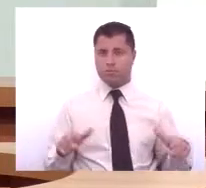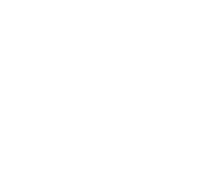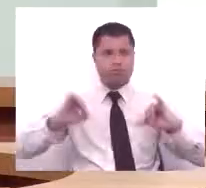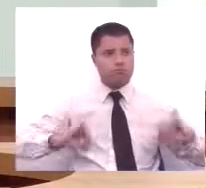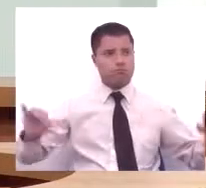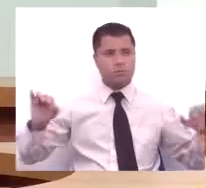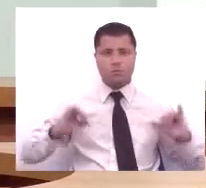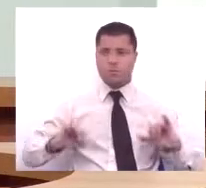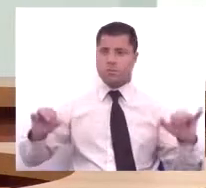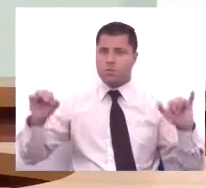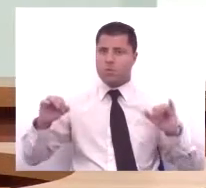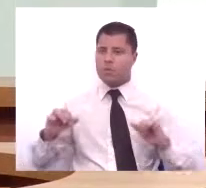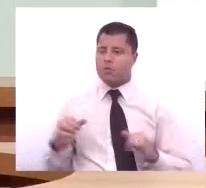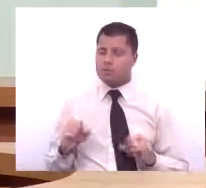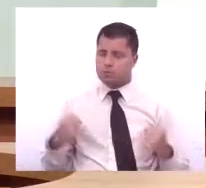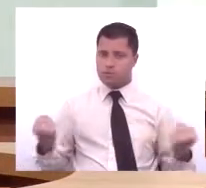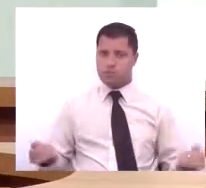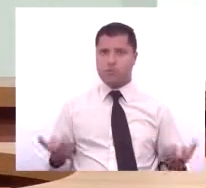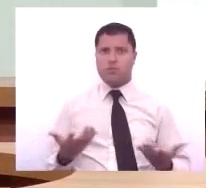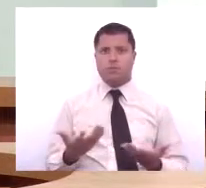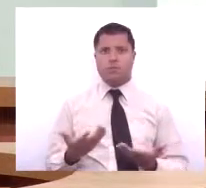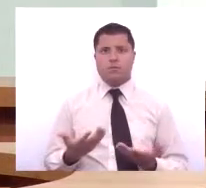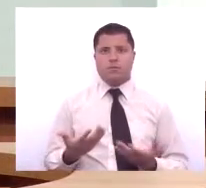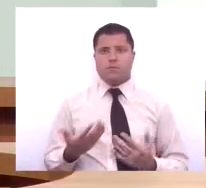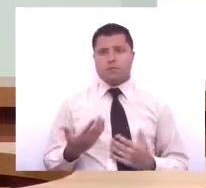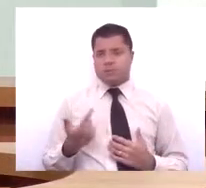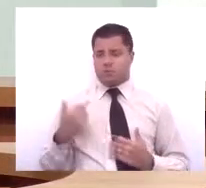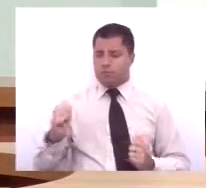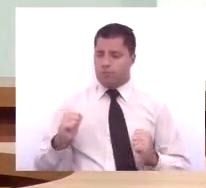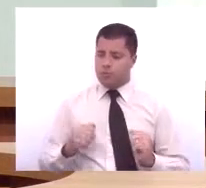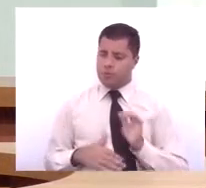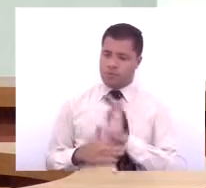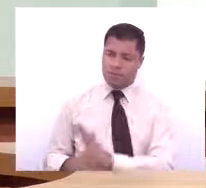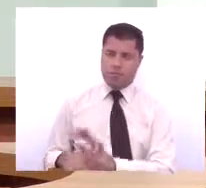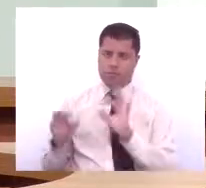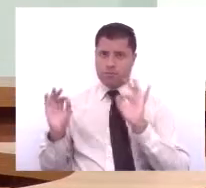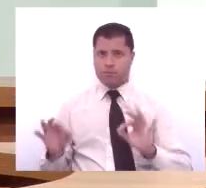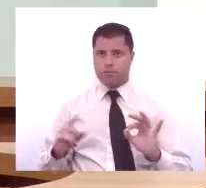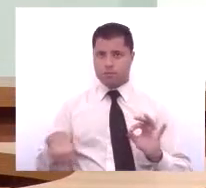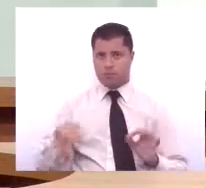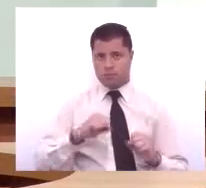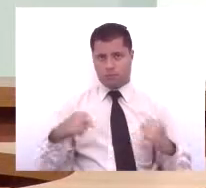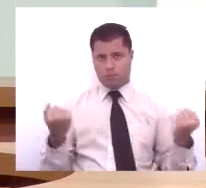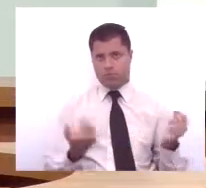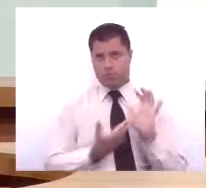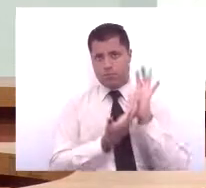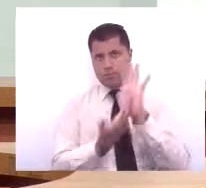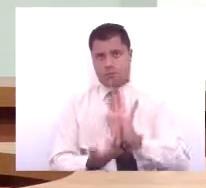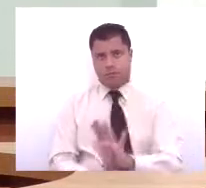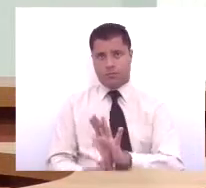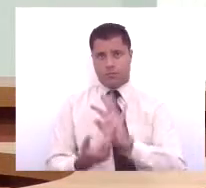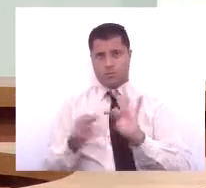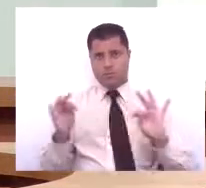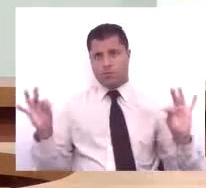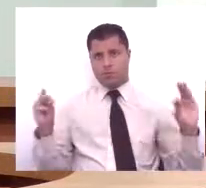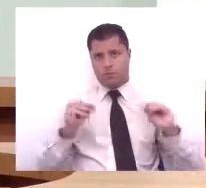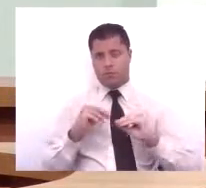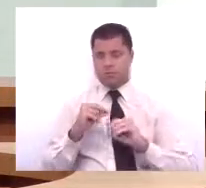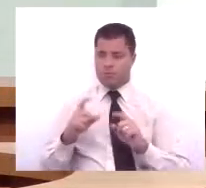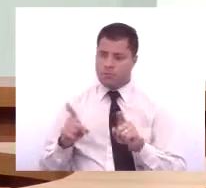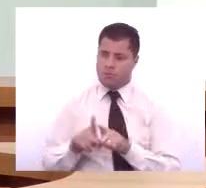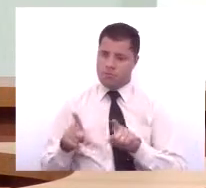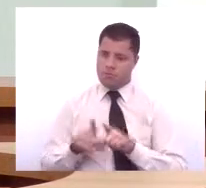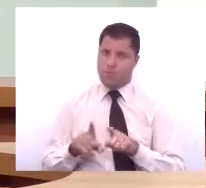respeito. Pode contar comigo que de uma forma a gente vai procurar representar e lutar e